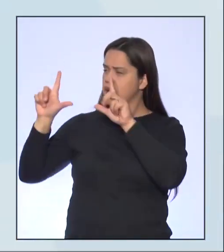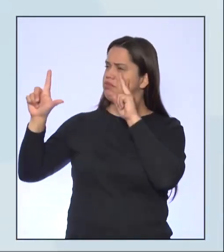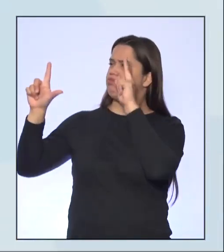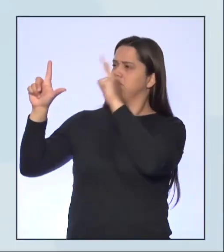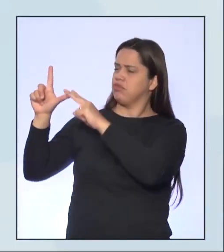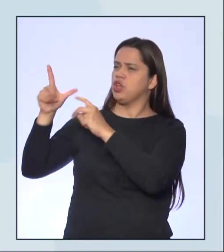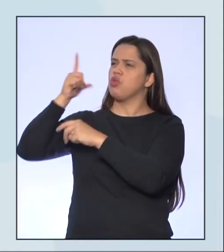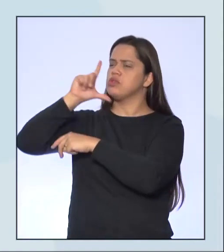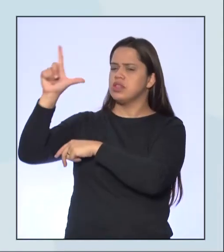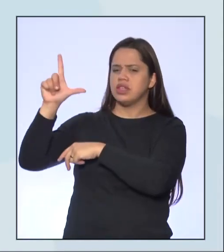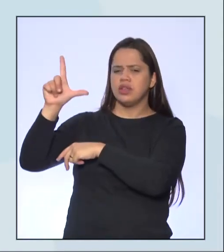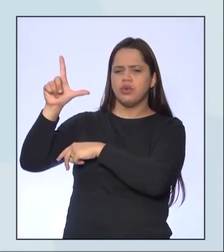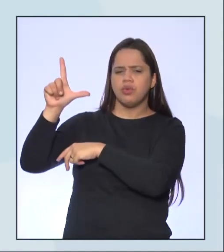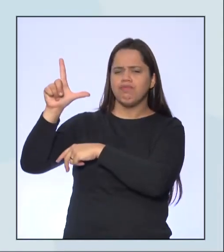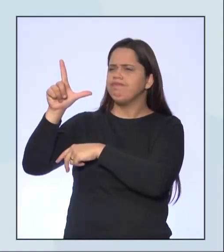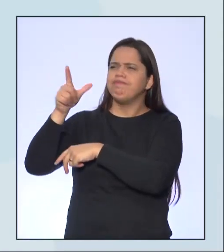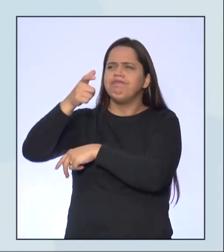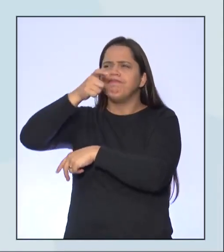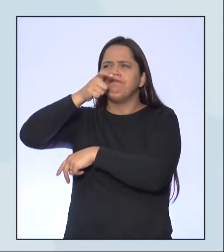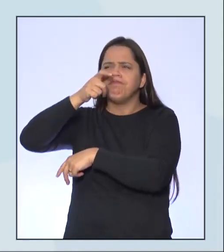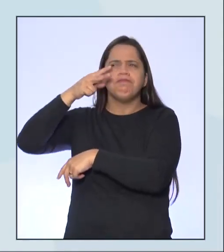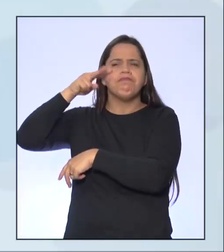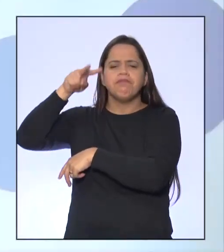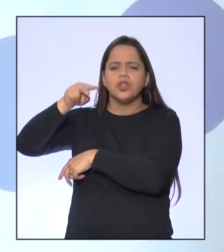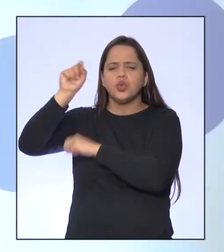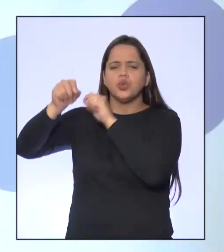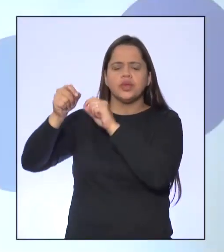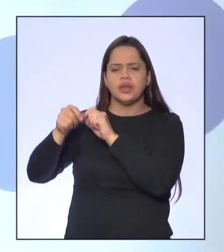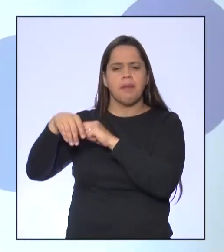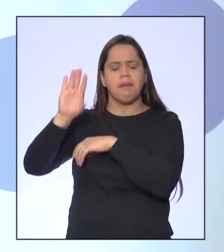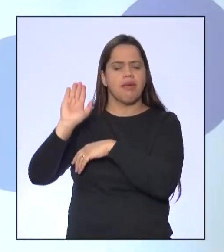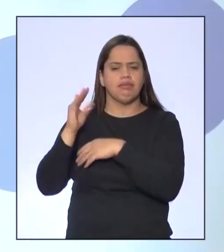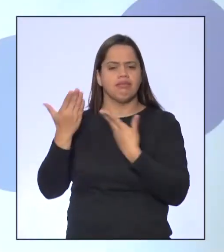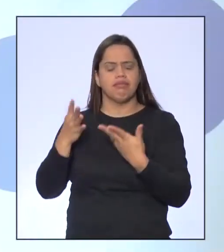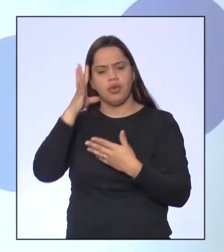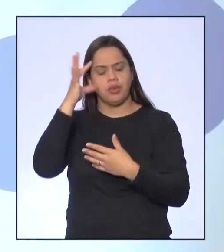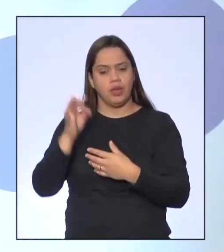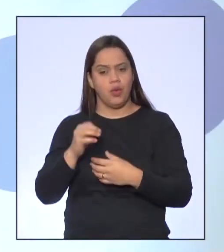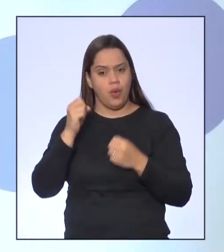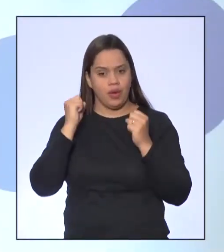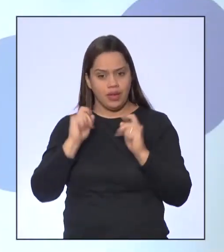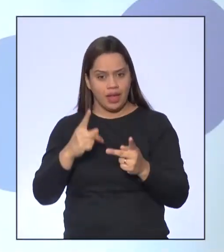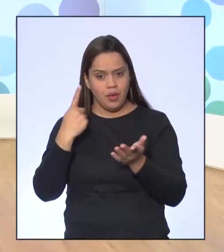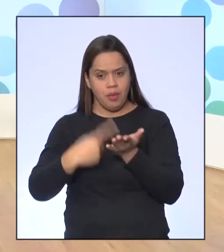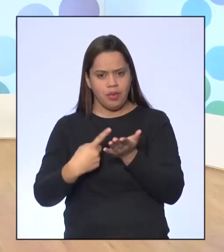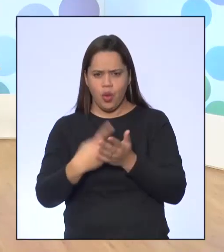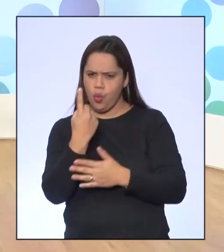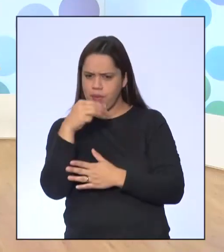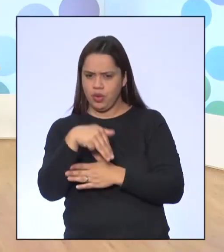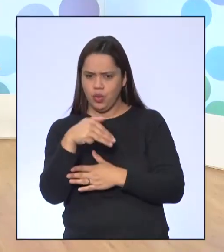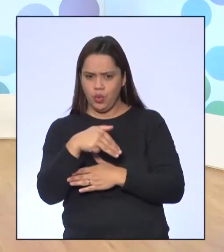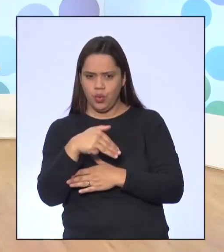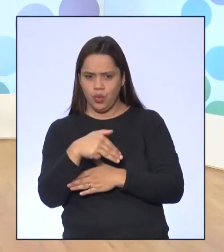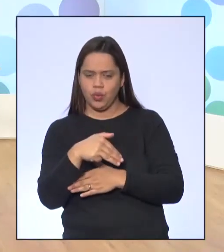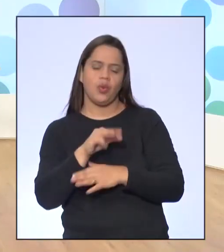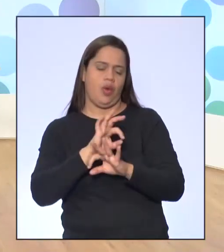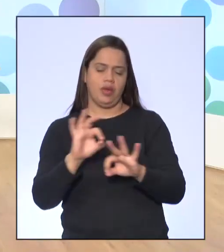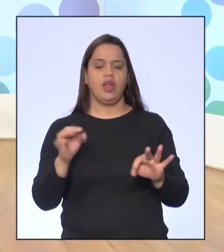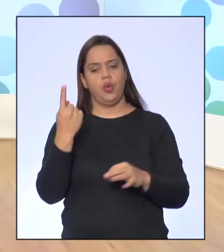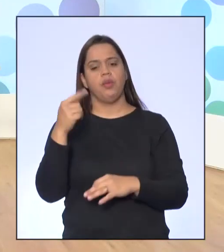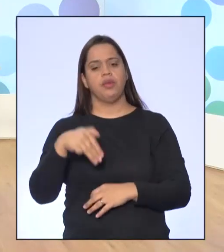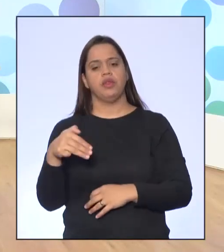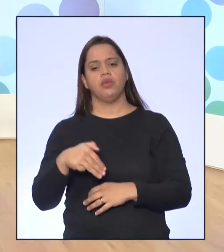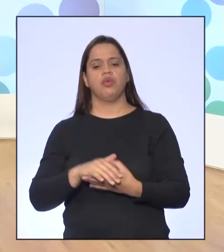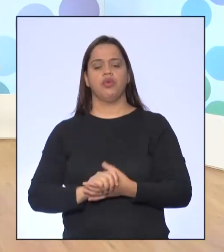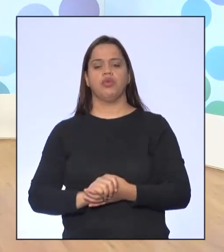agora se aprofundar nas respostas que vocês deram anteriormente no chat. Combinado? Um minuto, professora? Um minuto, Um minuto. Tá bom. Um minuto, que um já